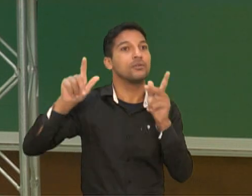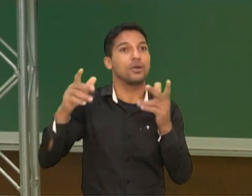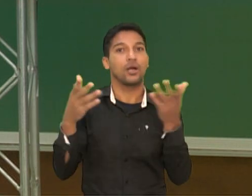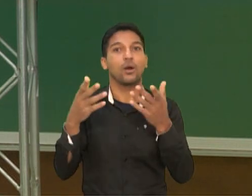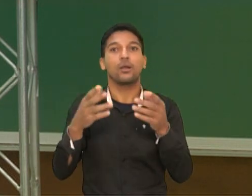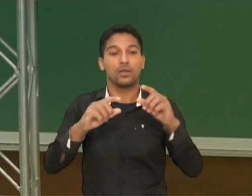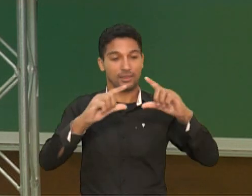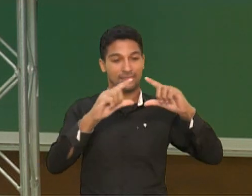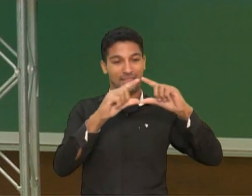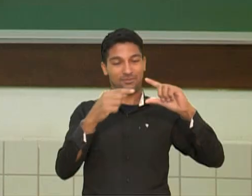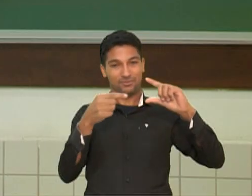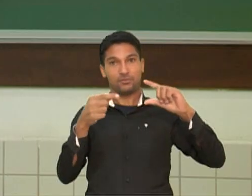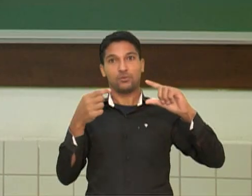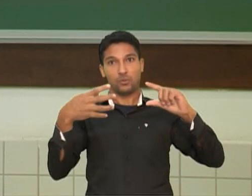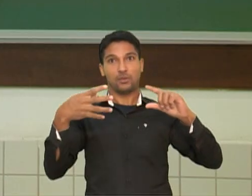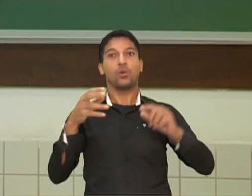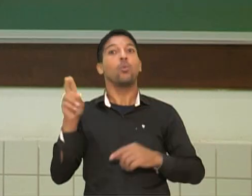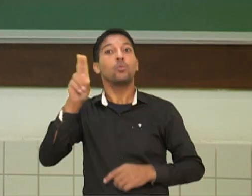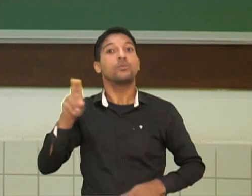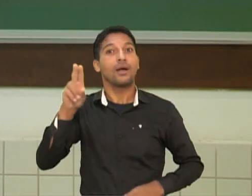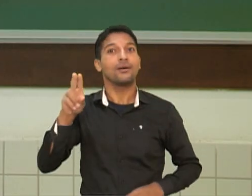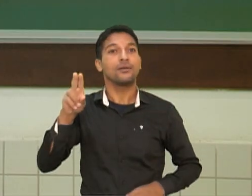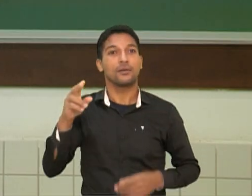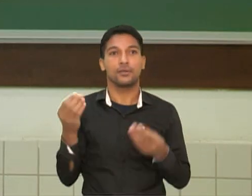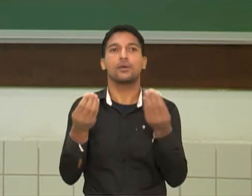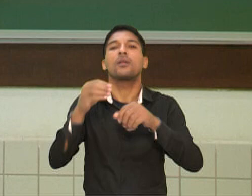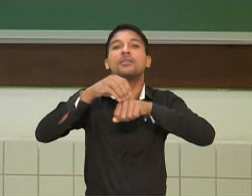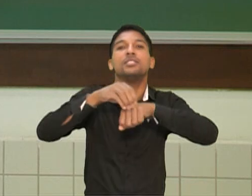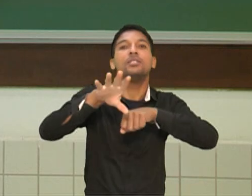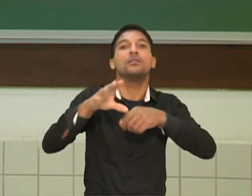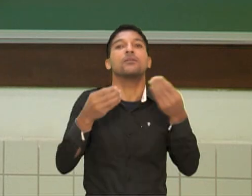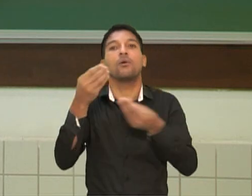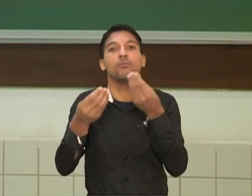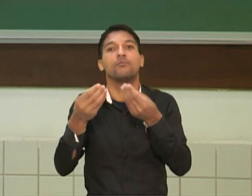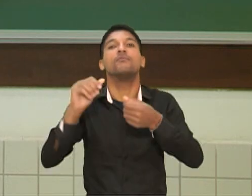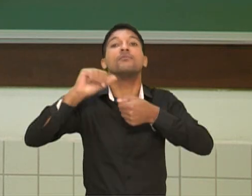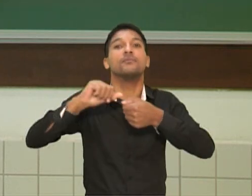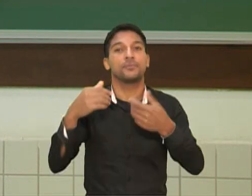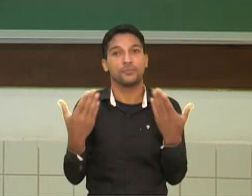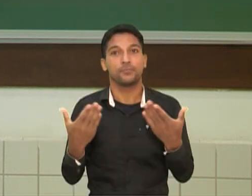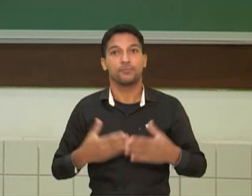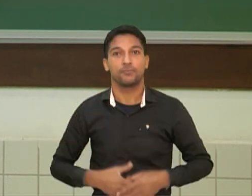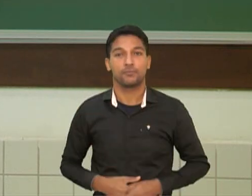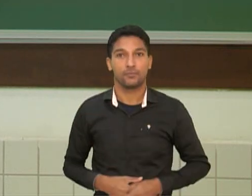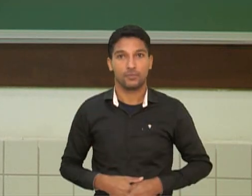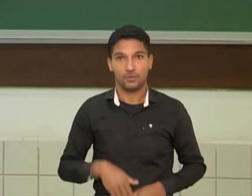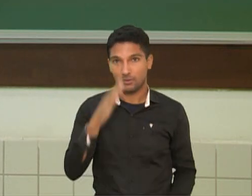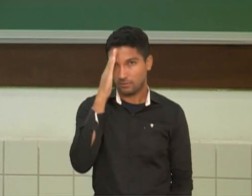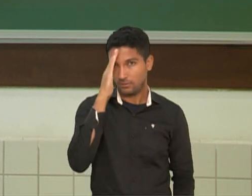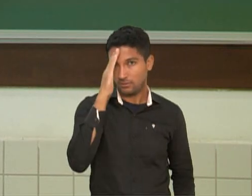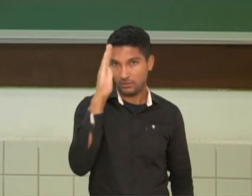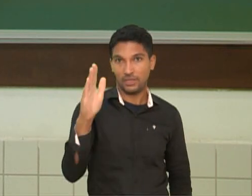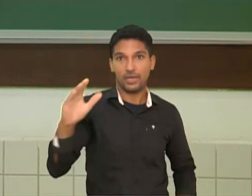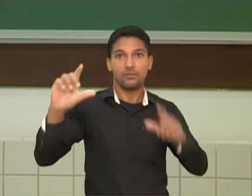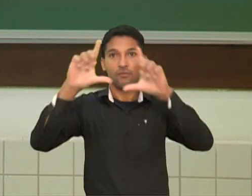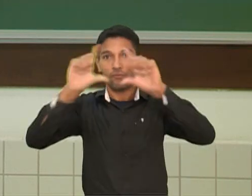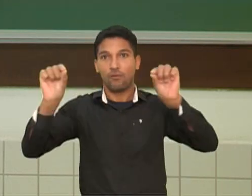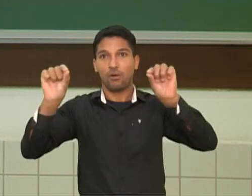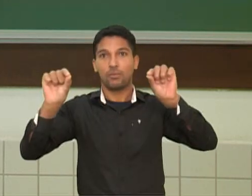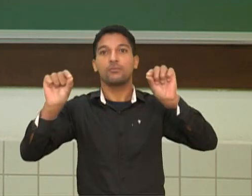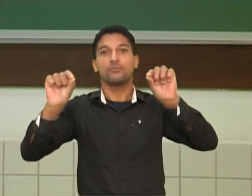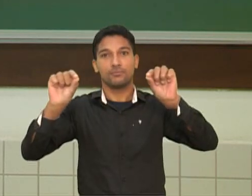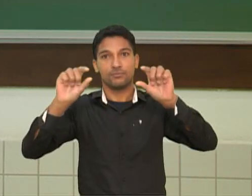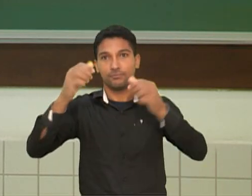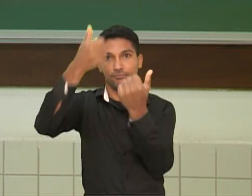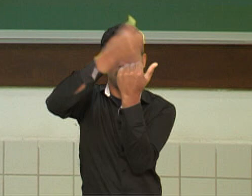delta. Então, o que você vai fazer? Vou dar uma dica aqui, não deixei no slide, mas vou falar aqui para vocês. Direto na fórmula resolutiva, tá?